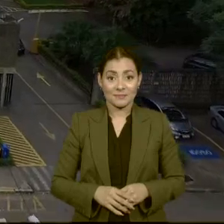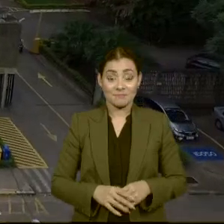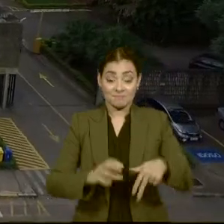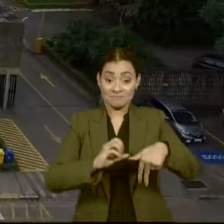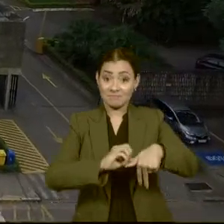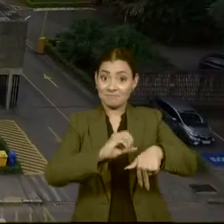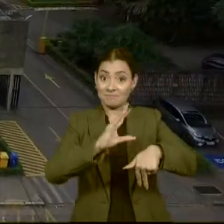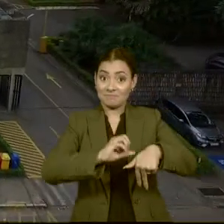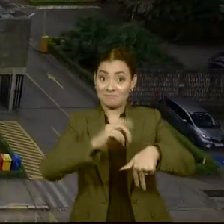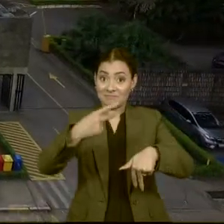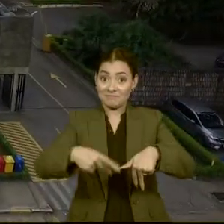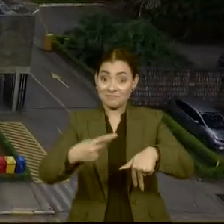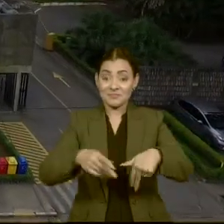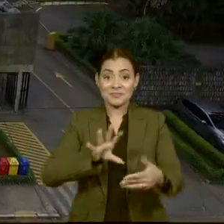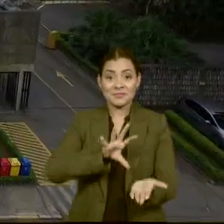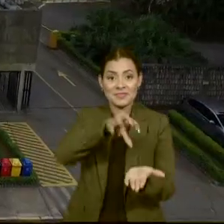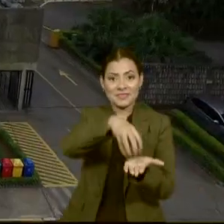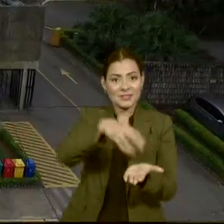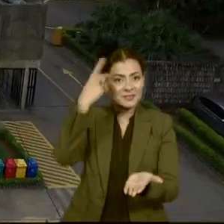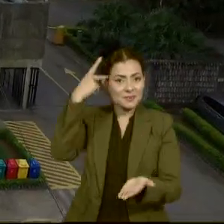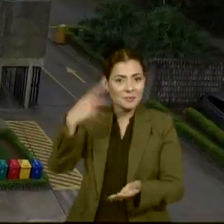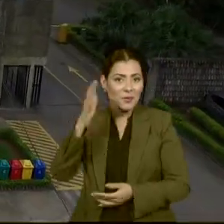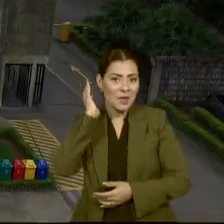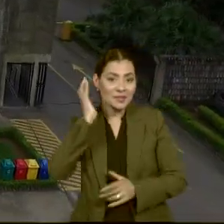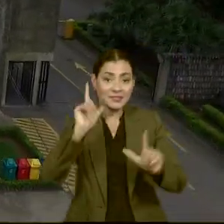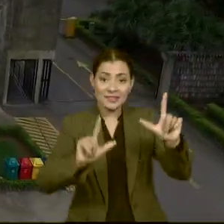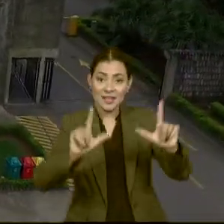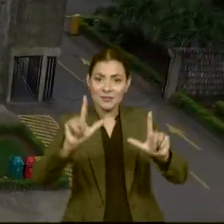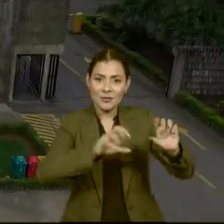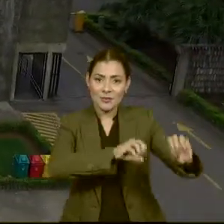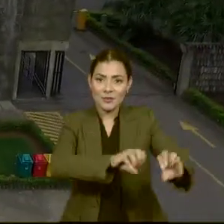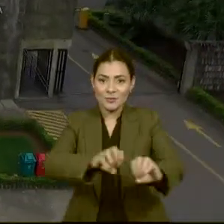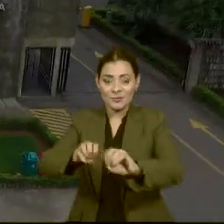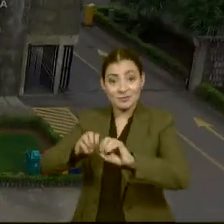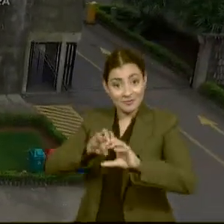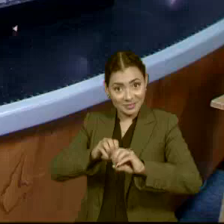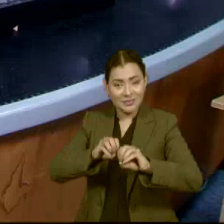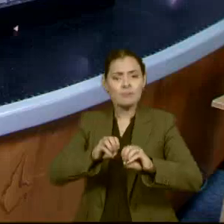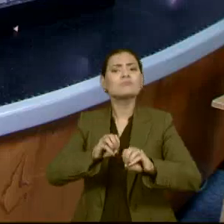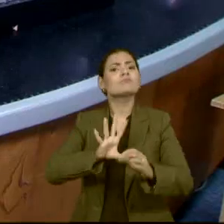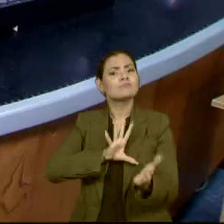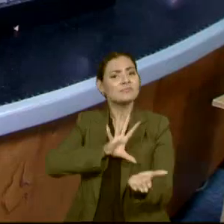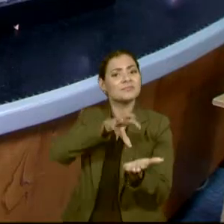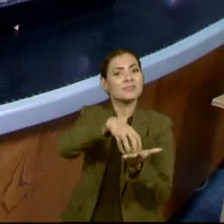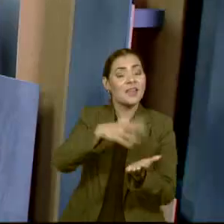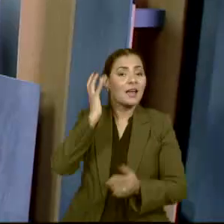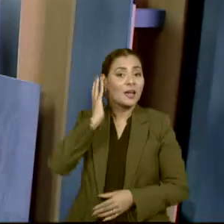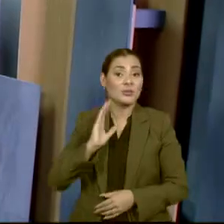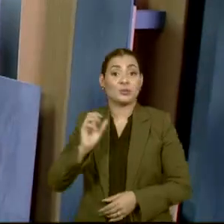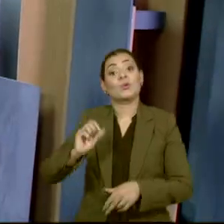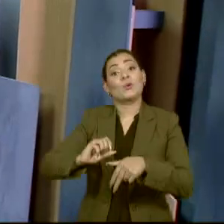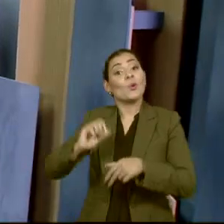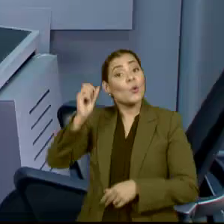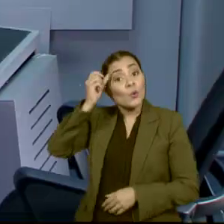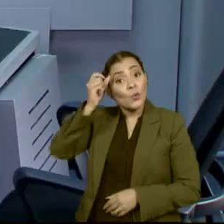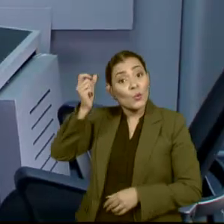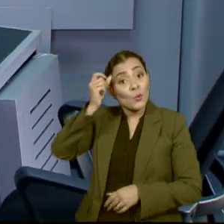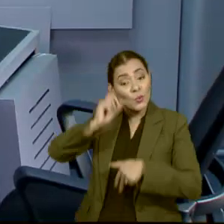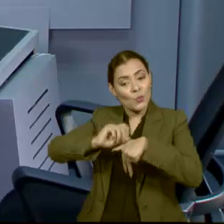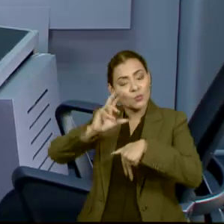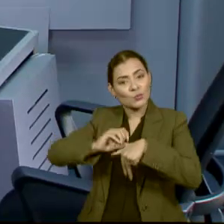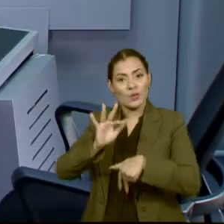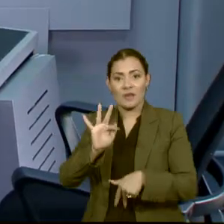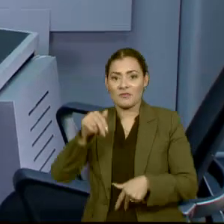Fundação Padre Anchieta, Centro Paulista de Rádio e Televisão Educativas, mantenedora das rádios Cultura FM e